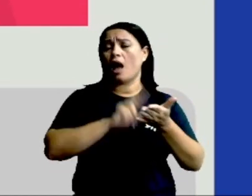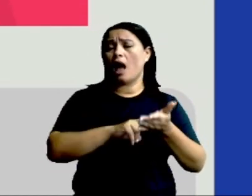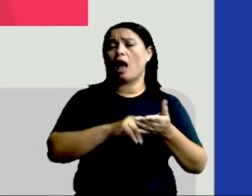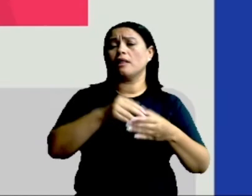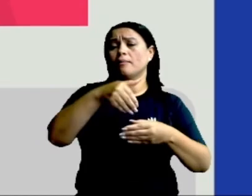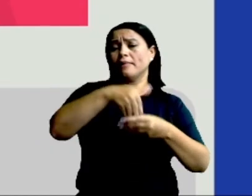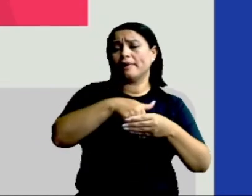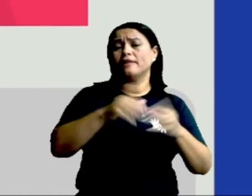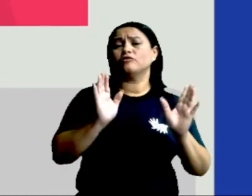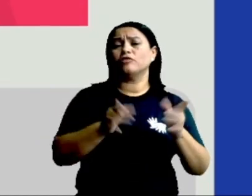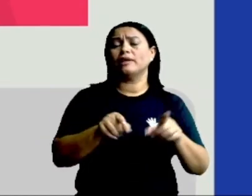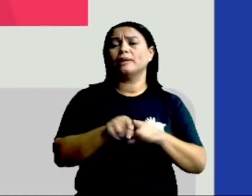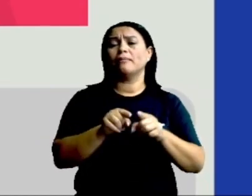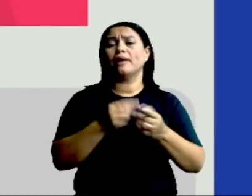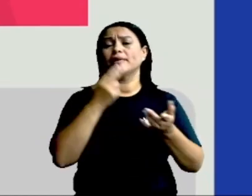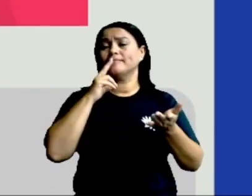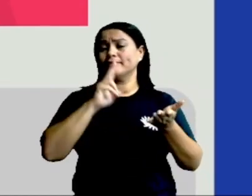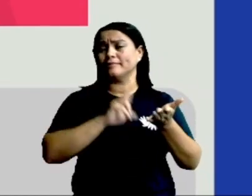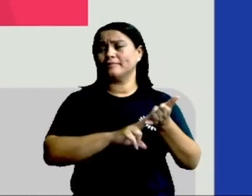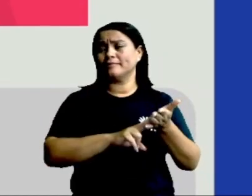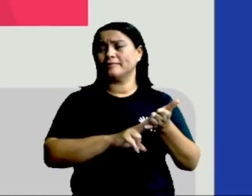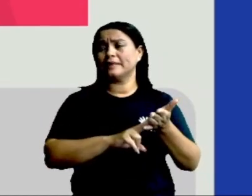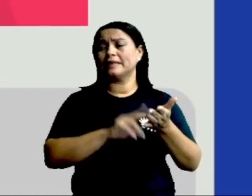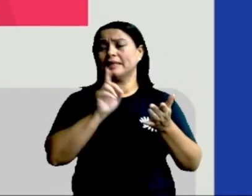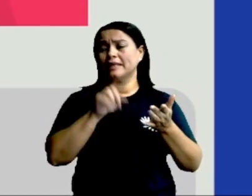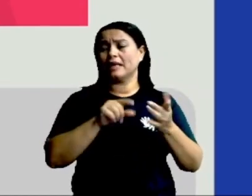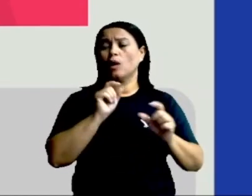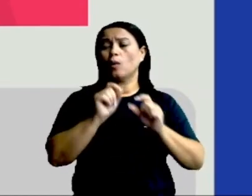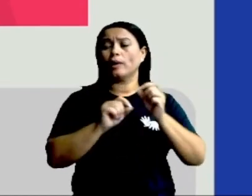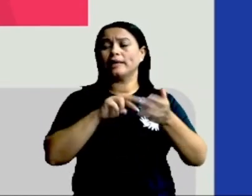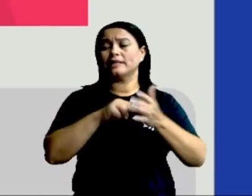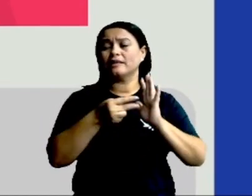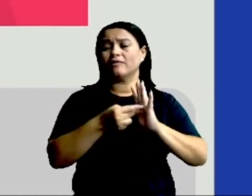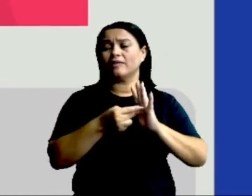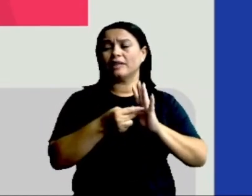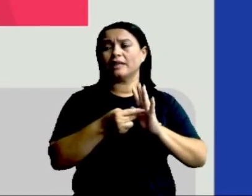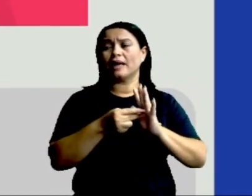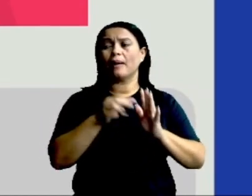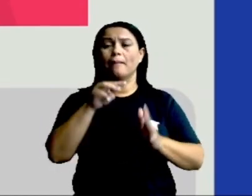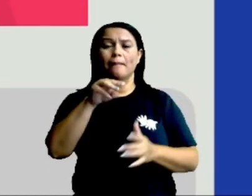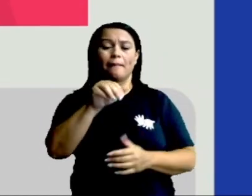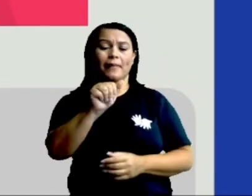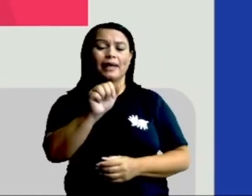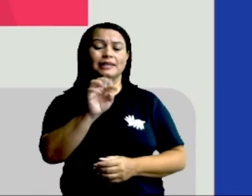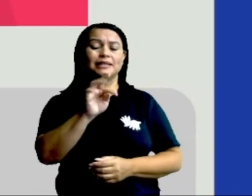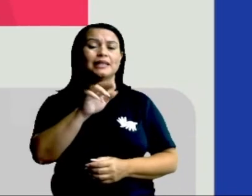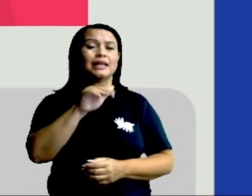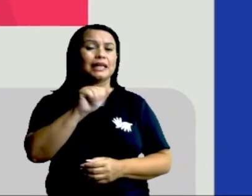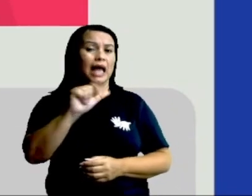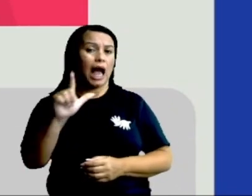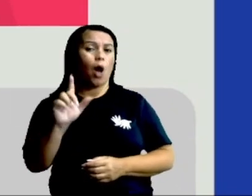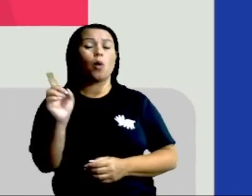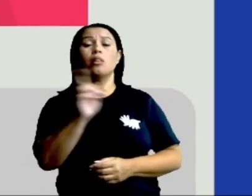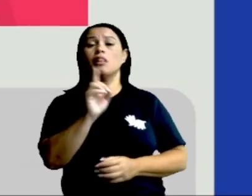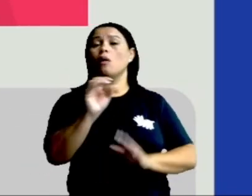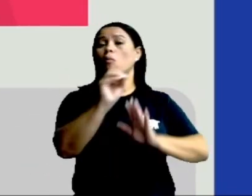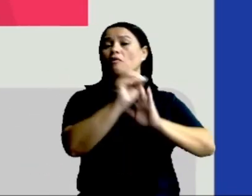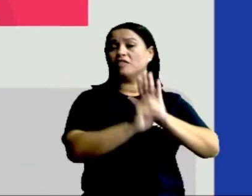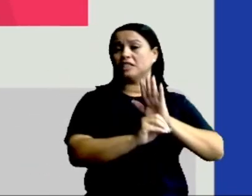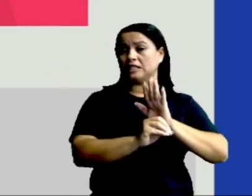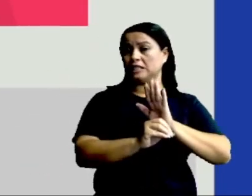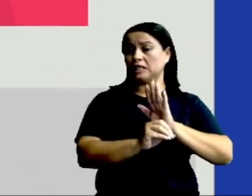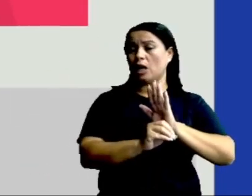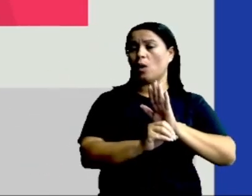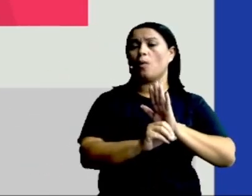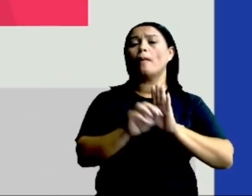é uma fonte material não oficial, tá bem? Procura aí,